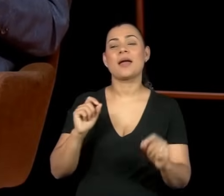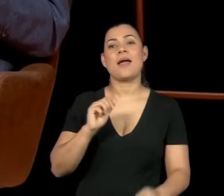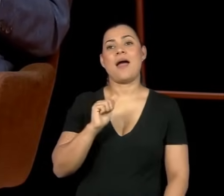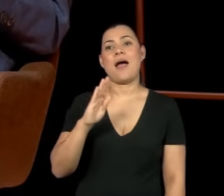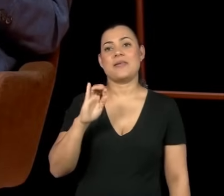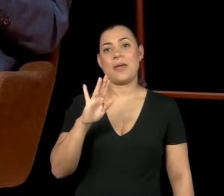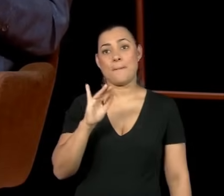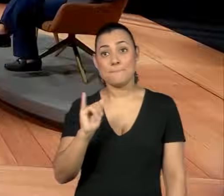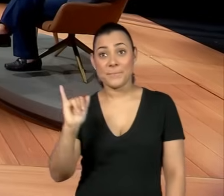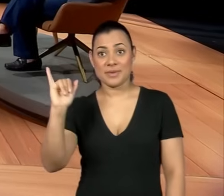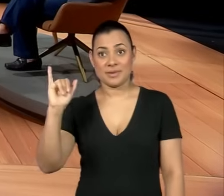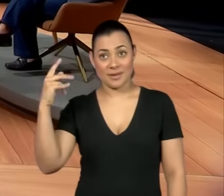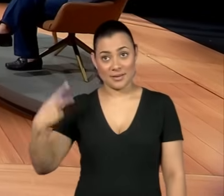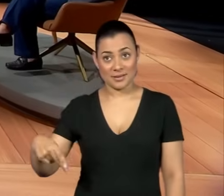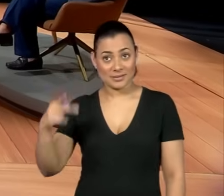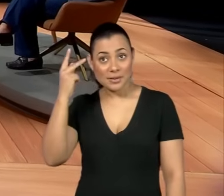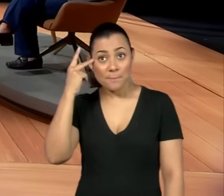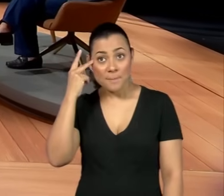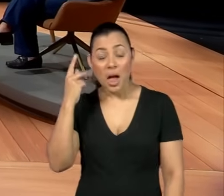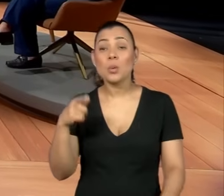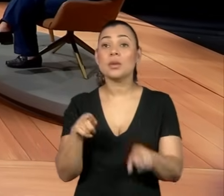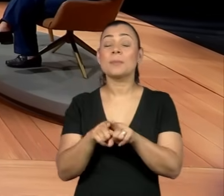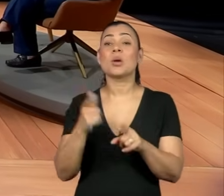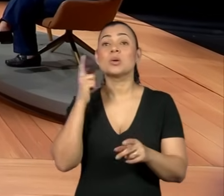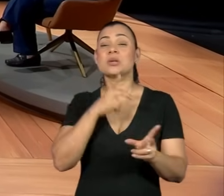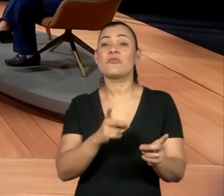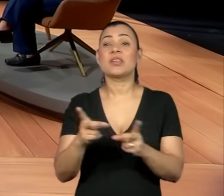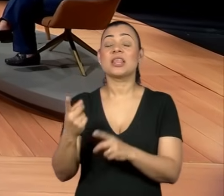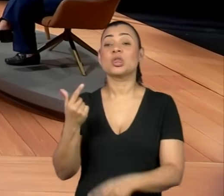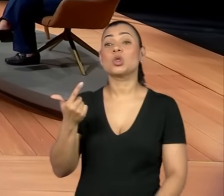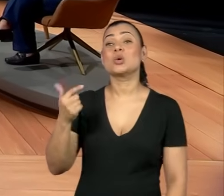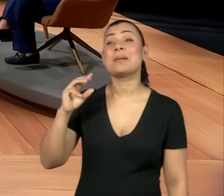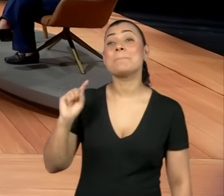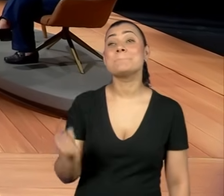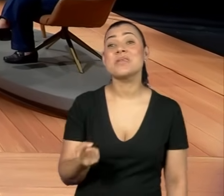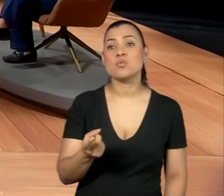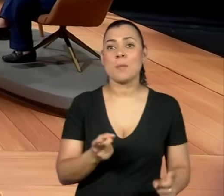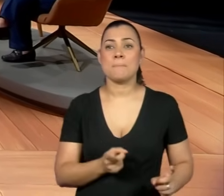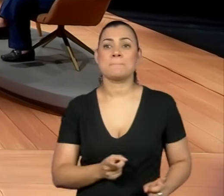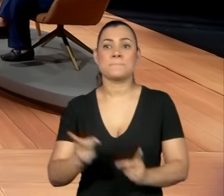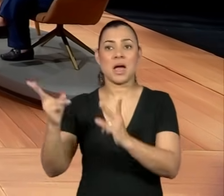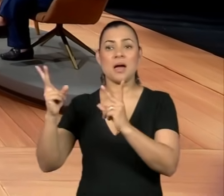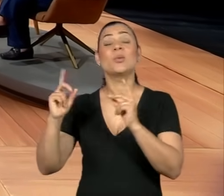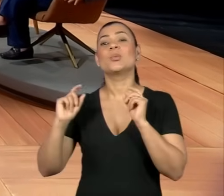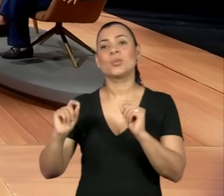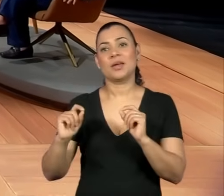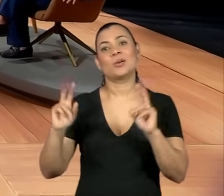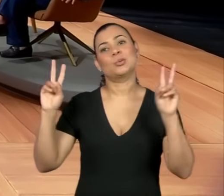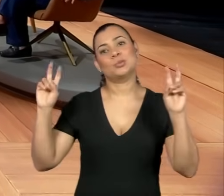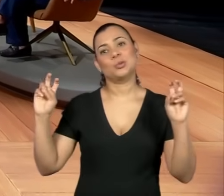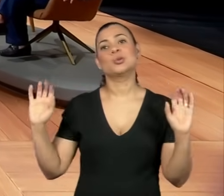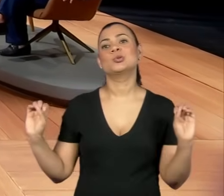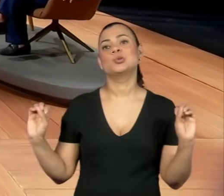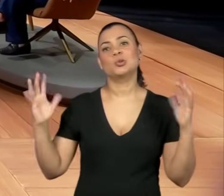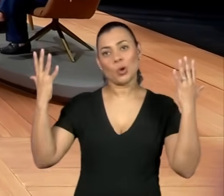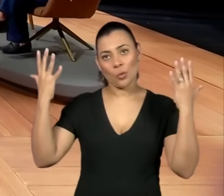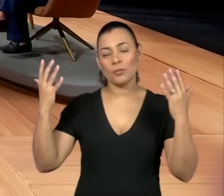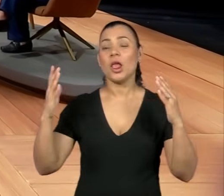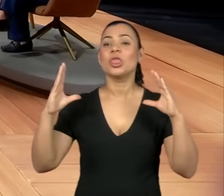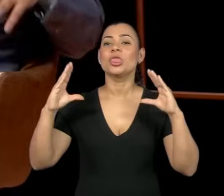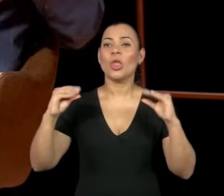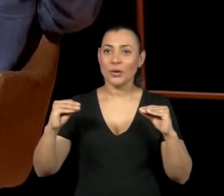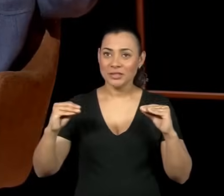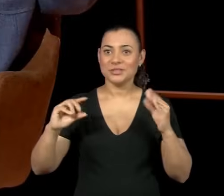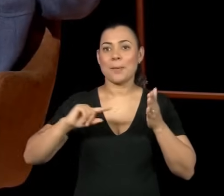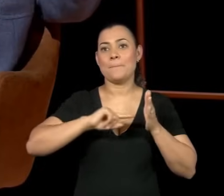noite, a gente vendeu 12 mil ingressos de Uma Noite em Buenos Aires. Esse espetáculo